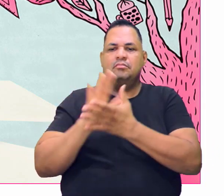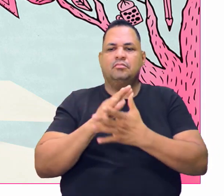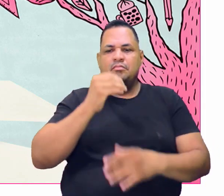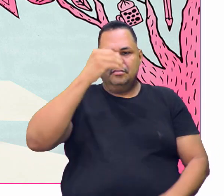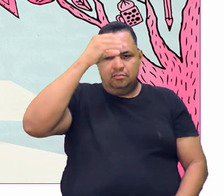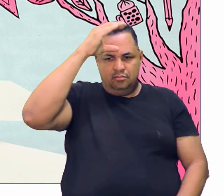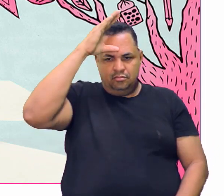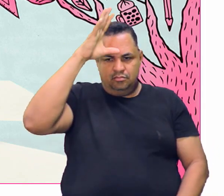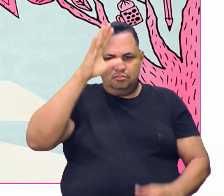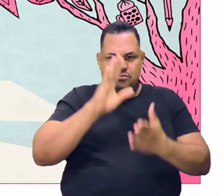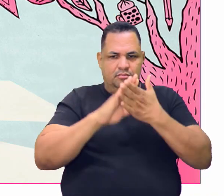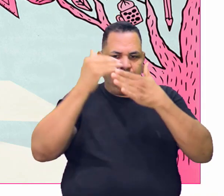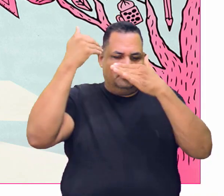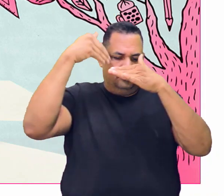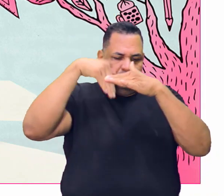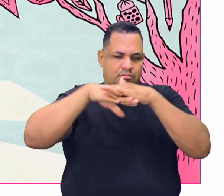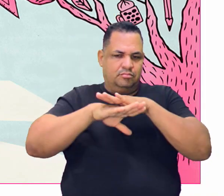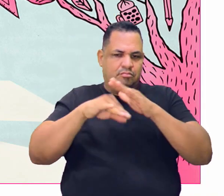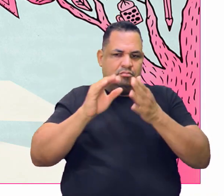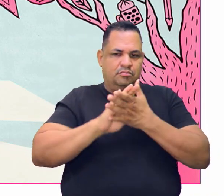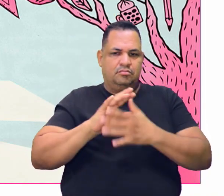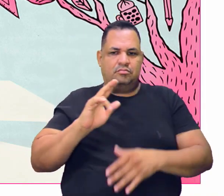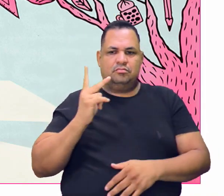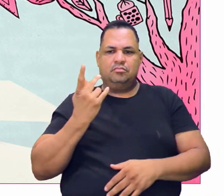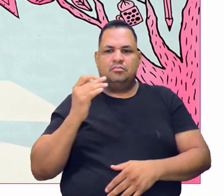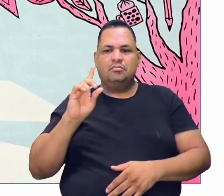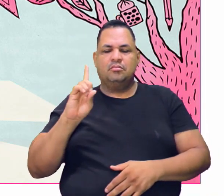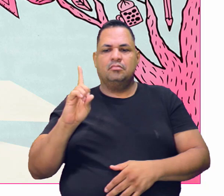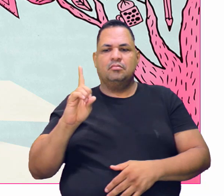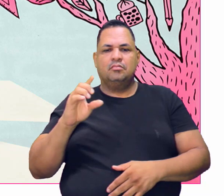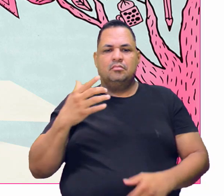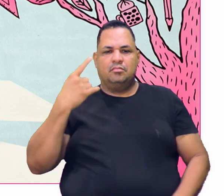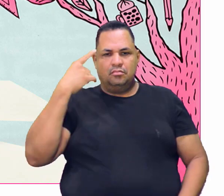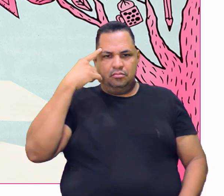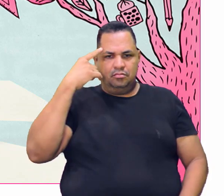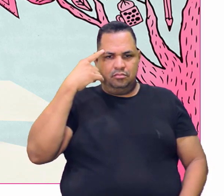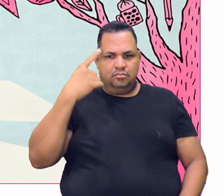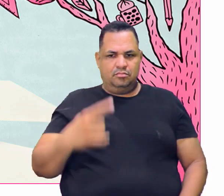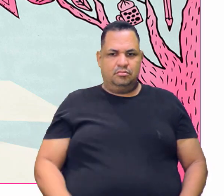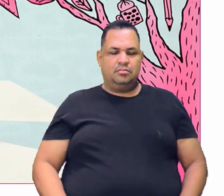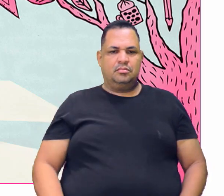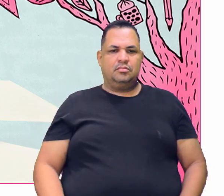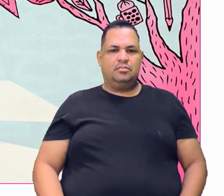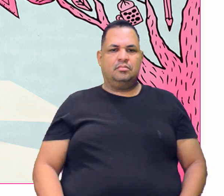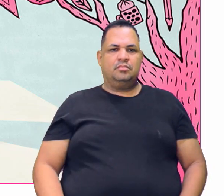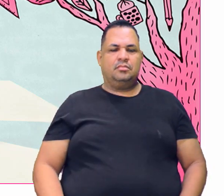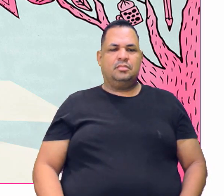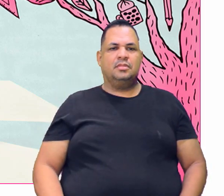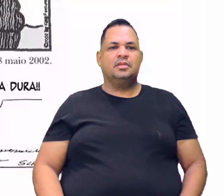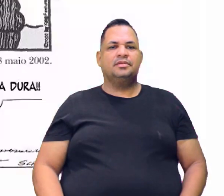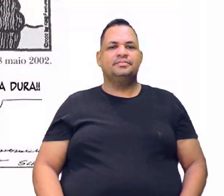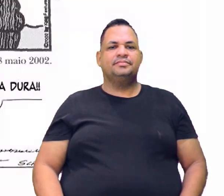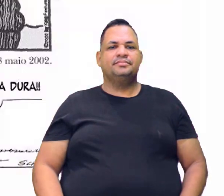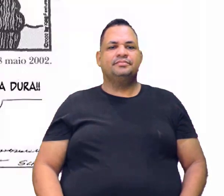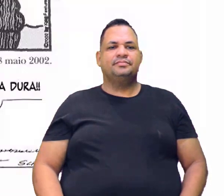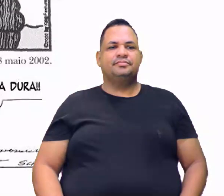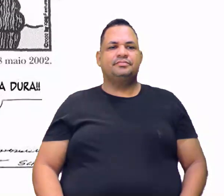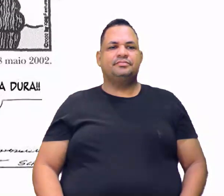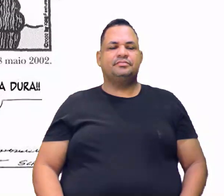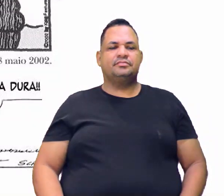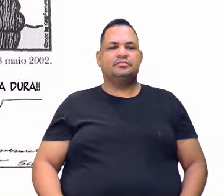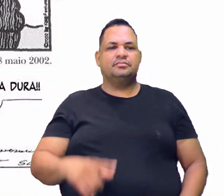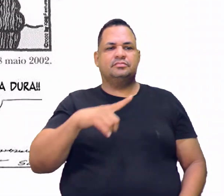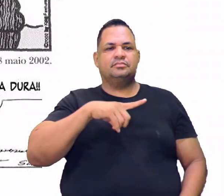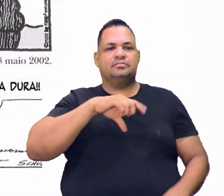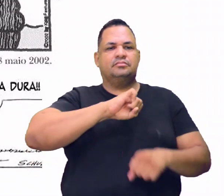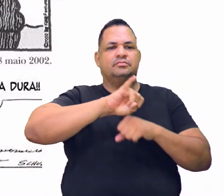você armazenar no seu HD, beleza? Muito bem, na sua caixola. Então, nós